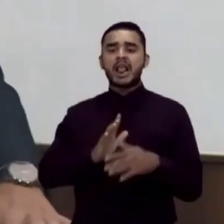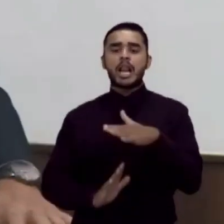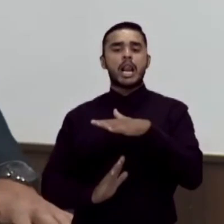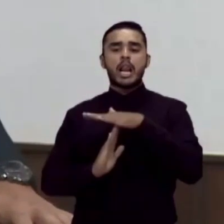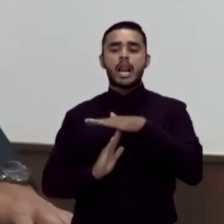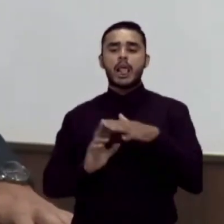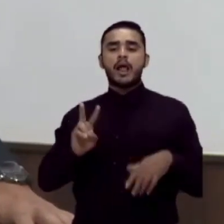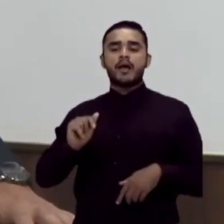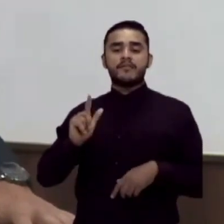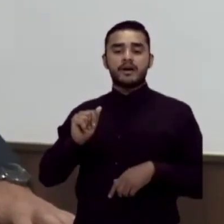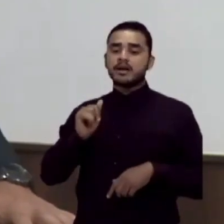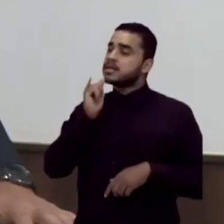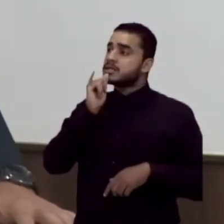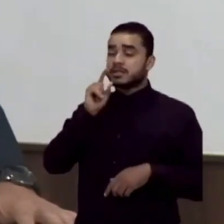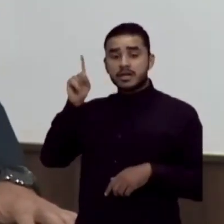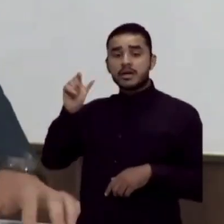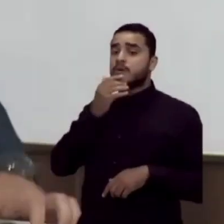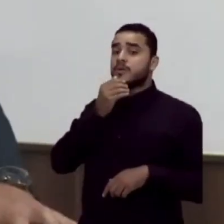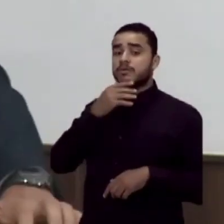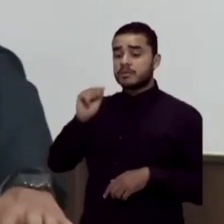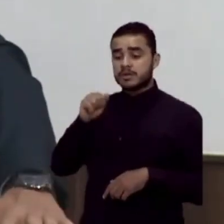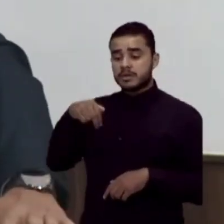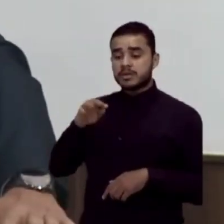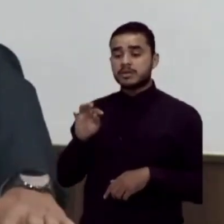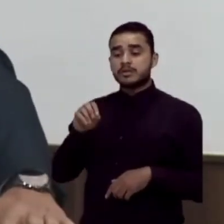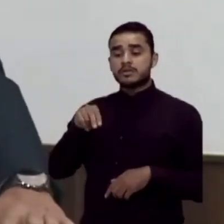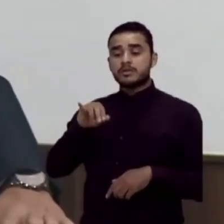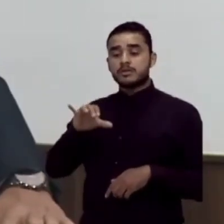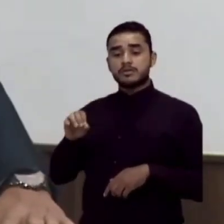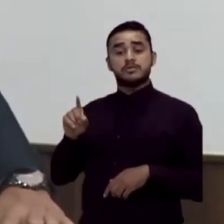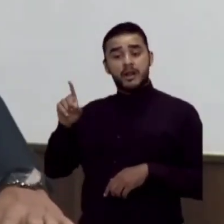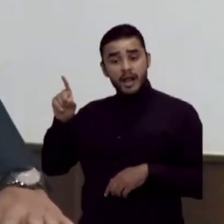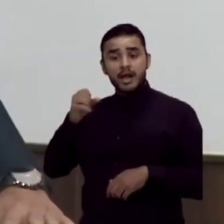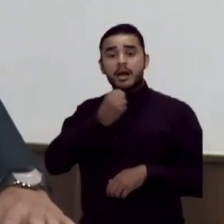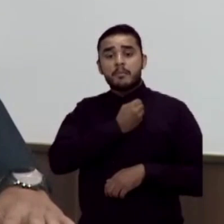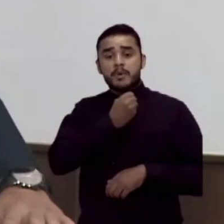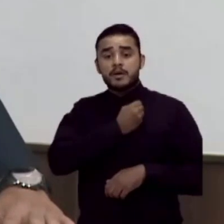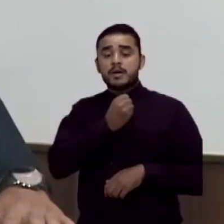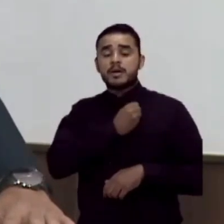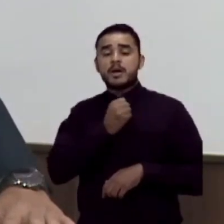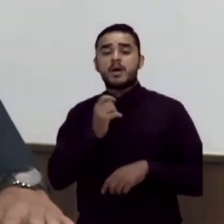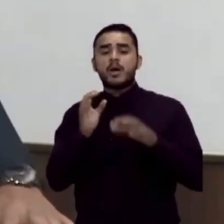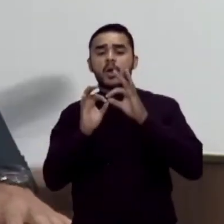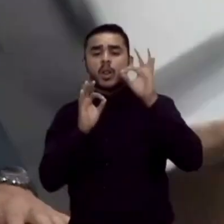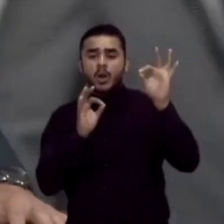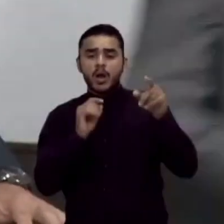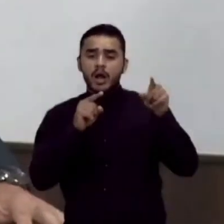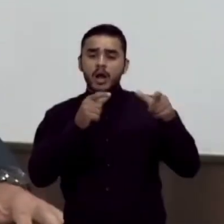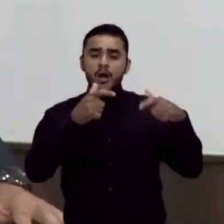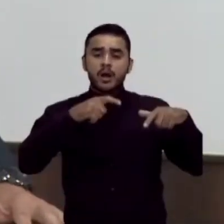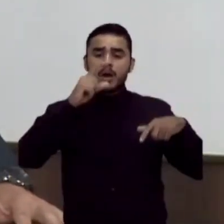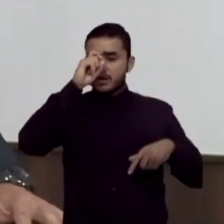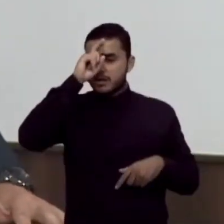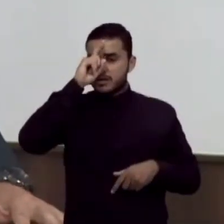na dedeu Ramos na Parangaba ou Vereador Pedro Matos ele vai fazer hemodiálise na santa casa sem ter o dinheiro